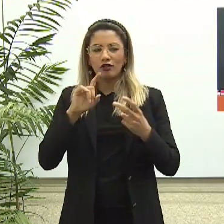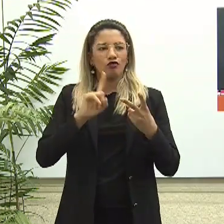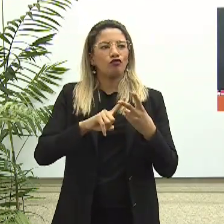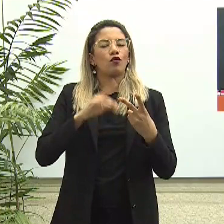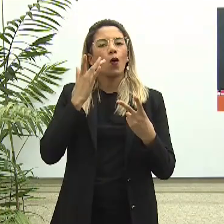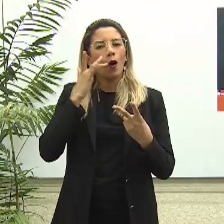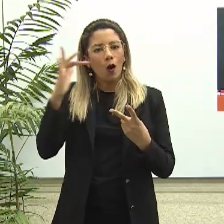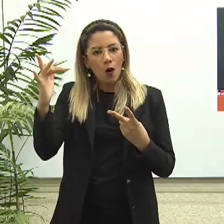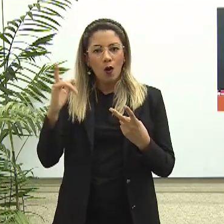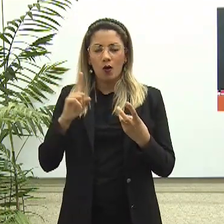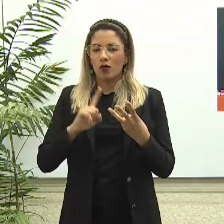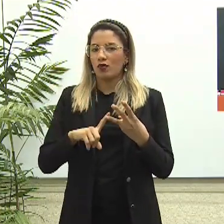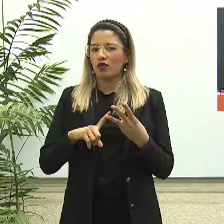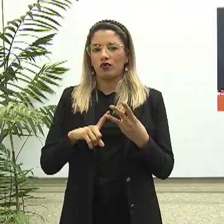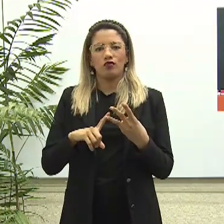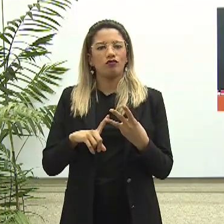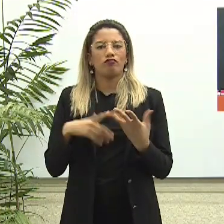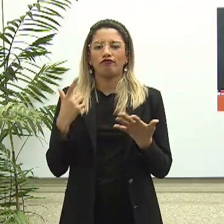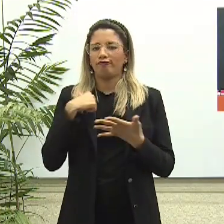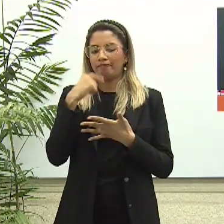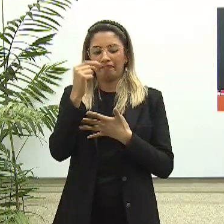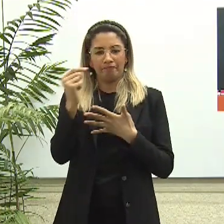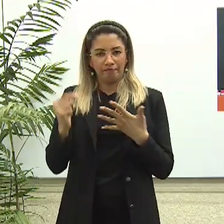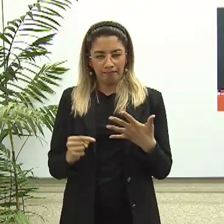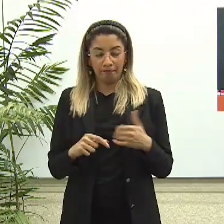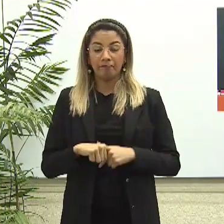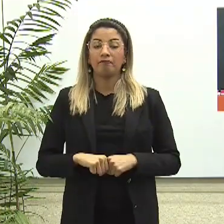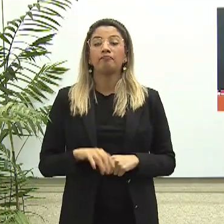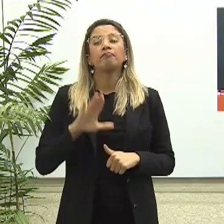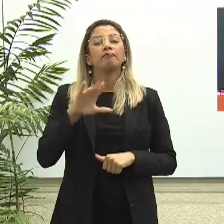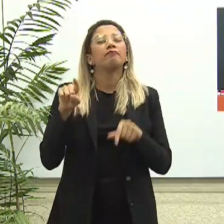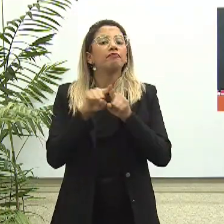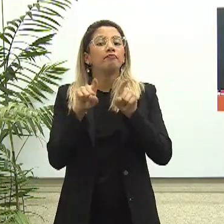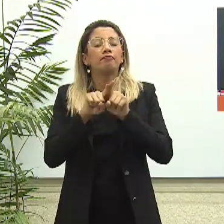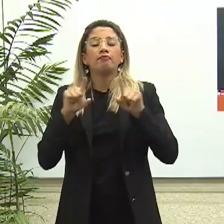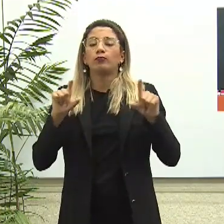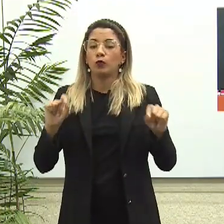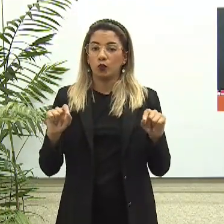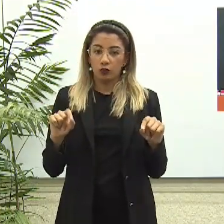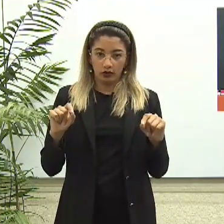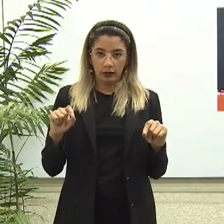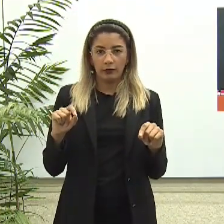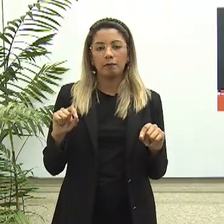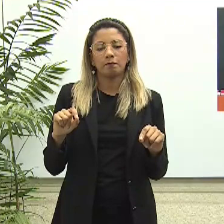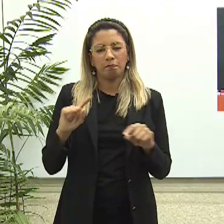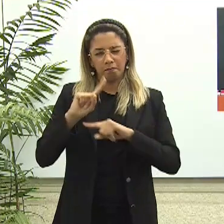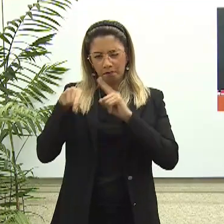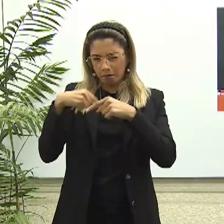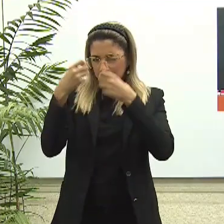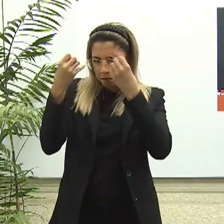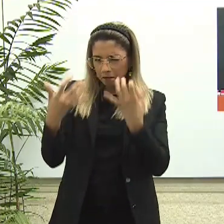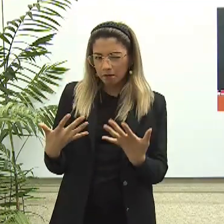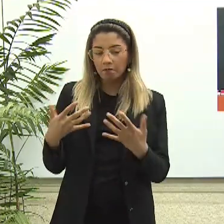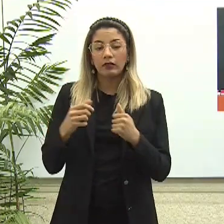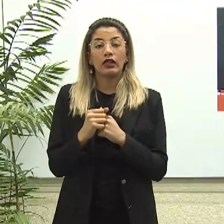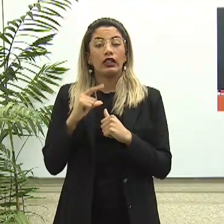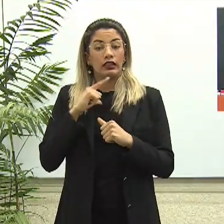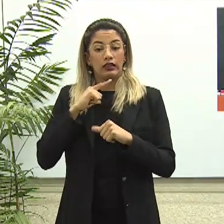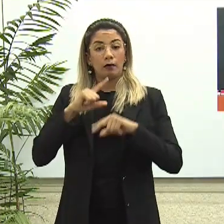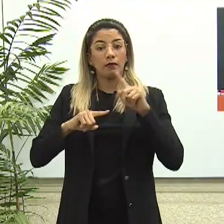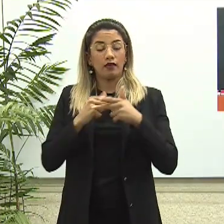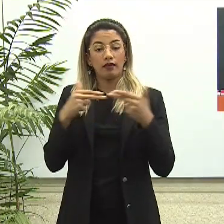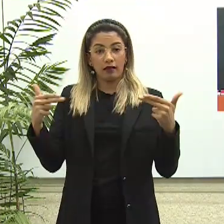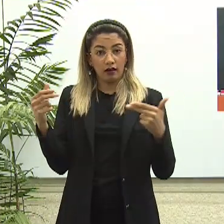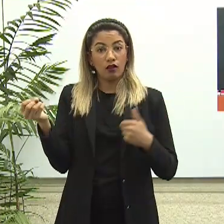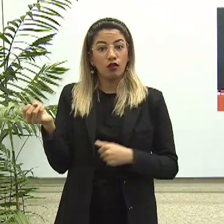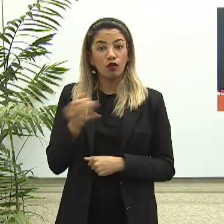ouro columbita tantalita Mas tem uma uma nova aí abre aspas a gente pode entrar nisso depois com calma entra uma nova matéria prima aí a ser